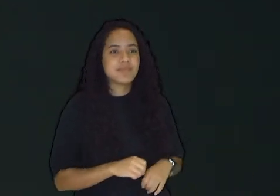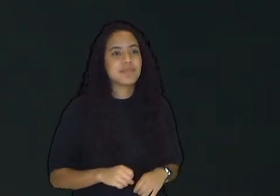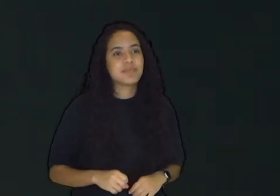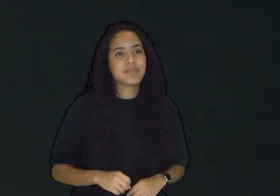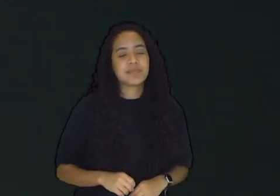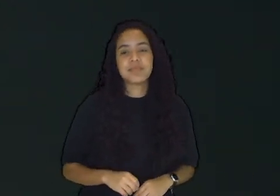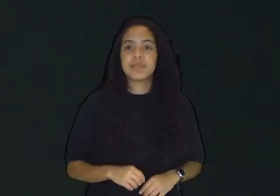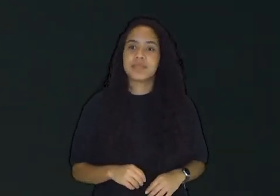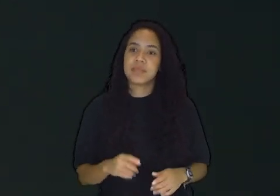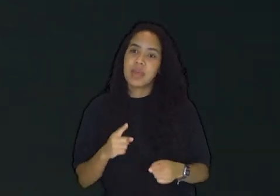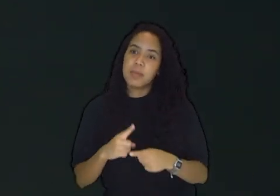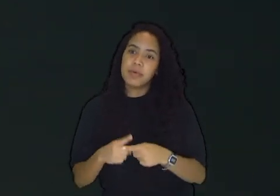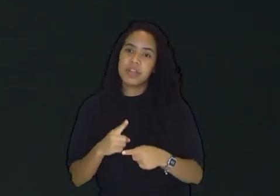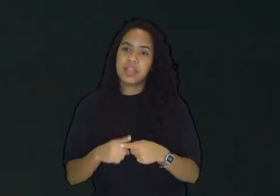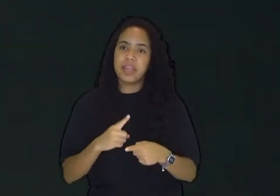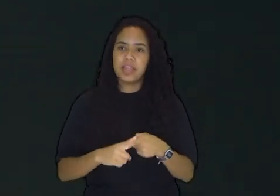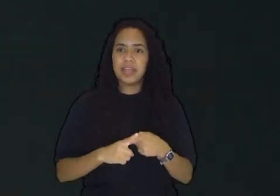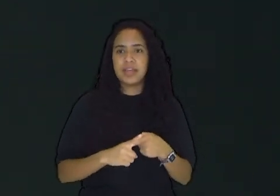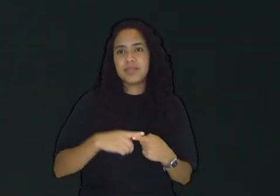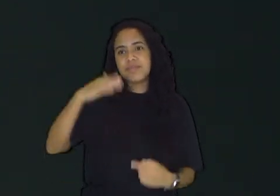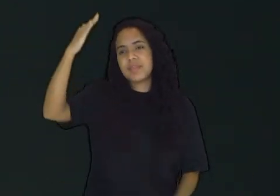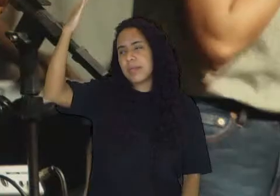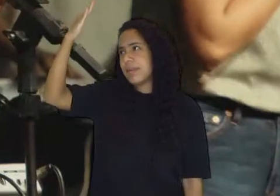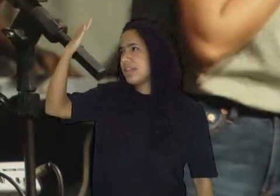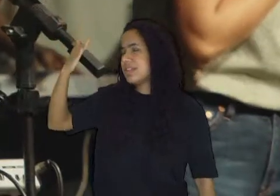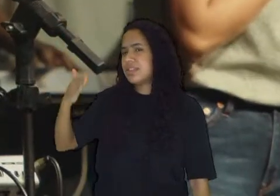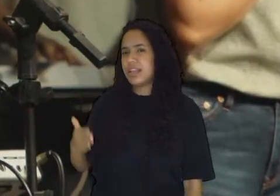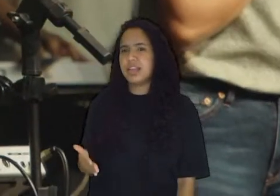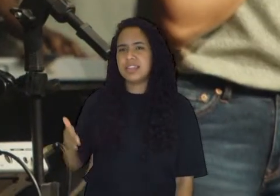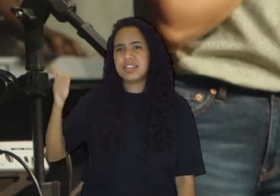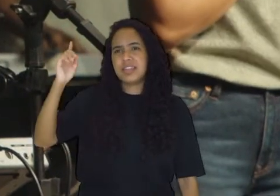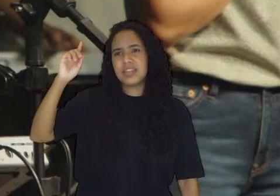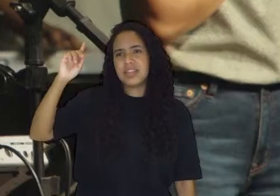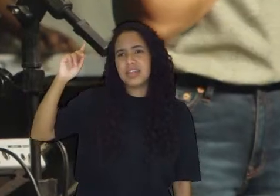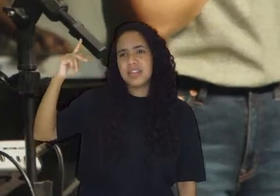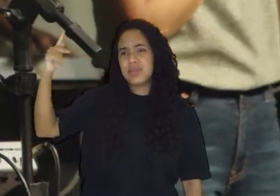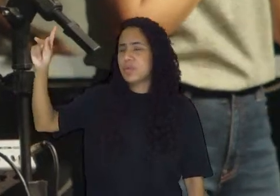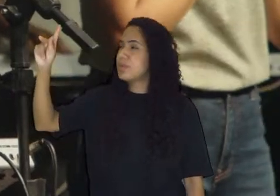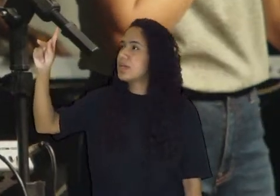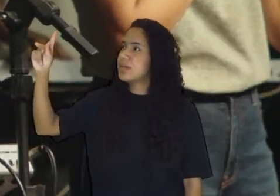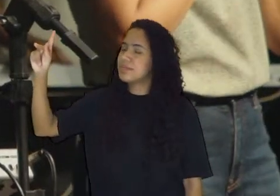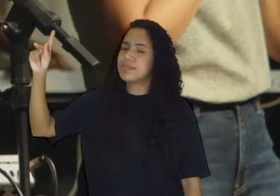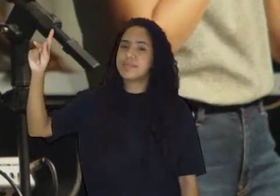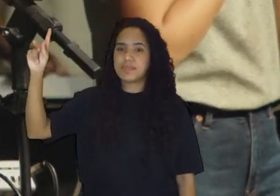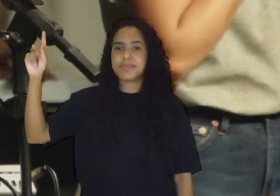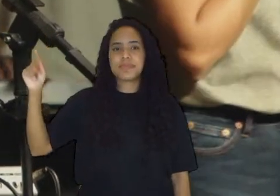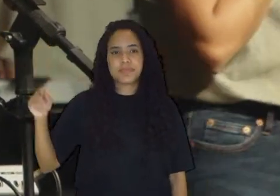é o que me resta quando estou diante de ti.